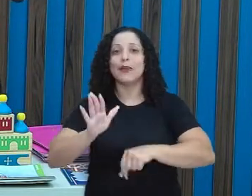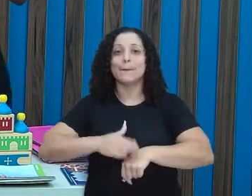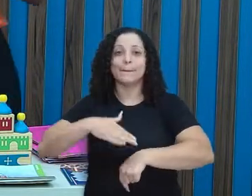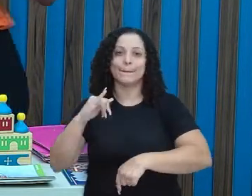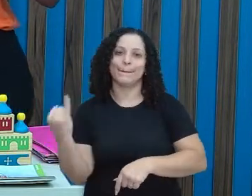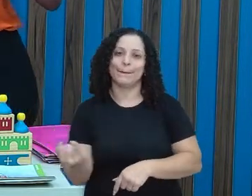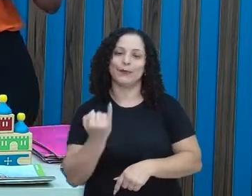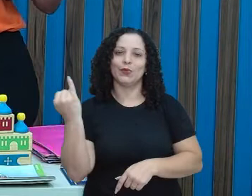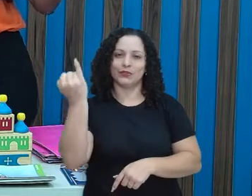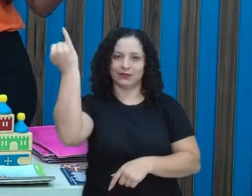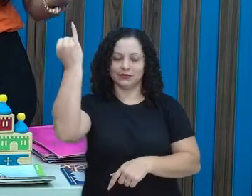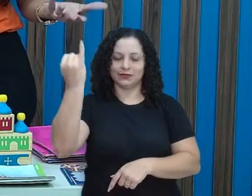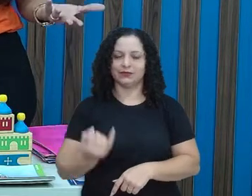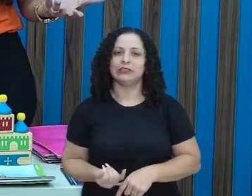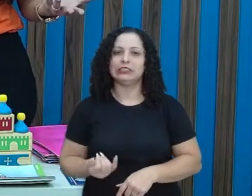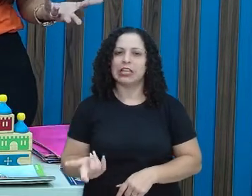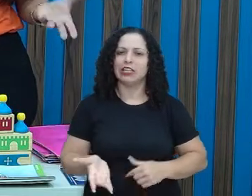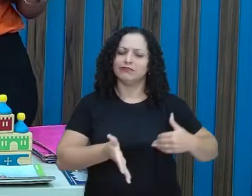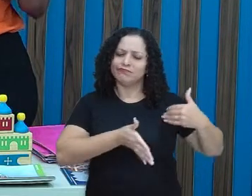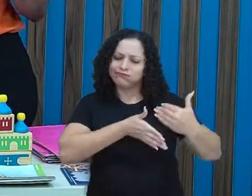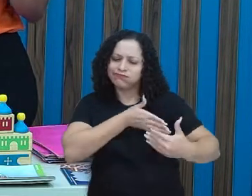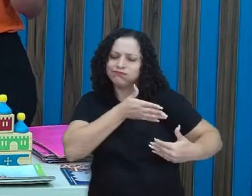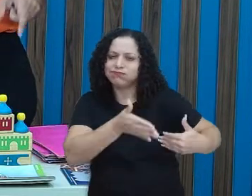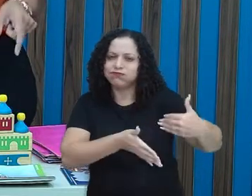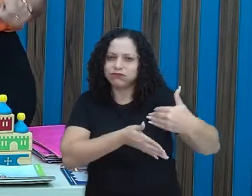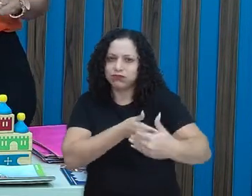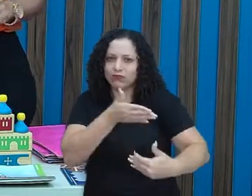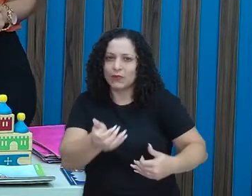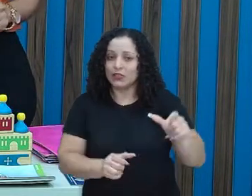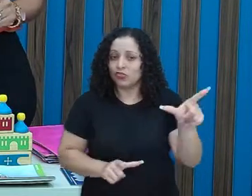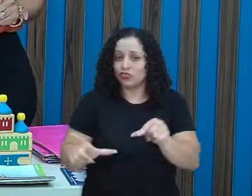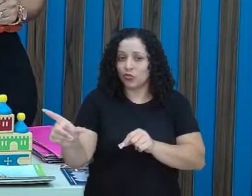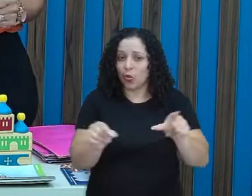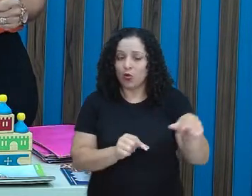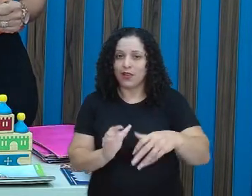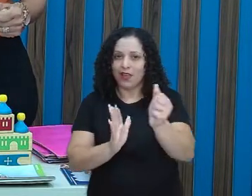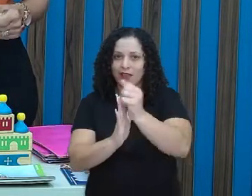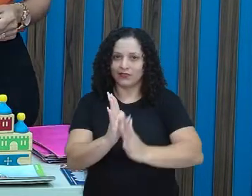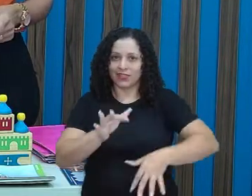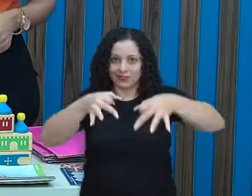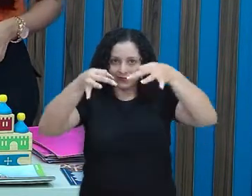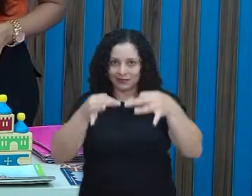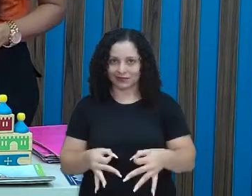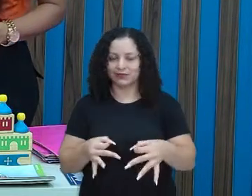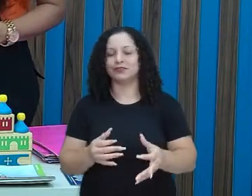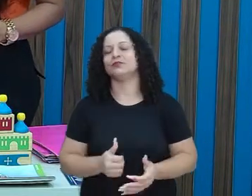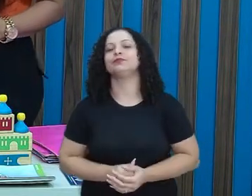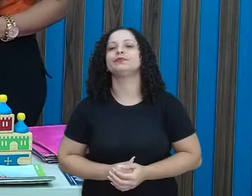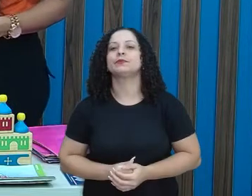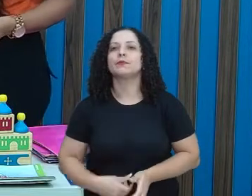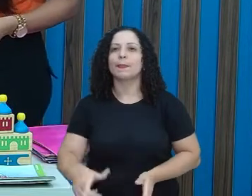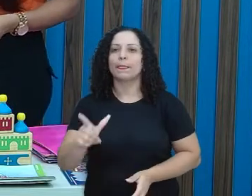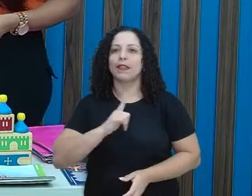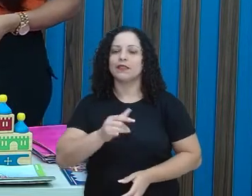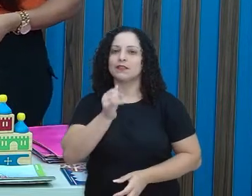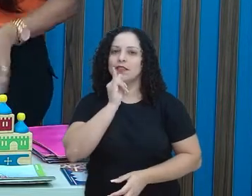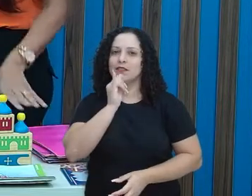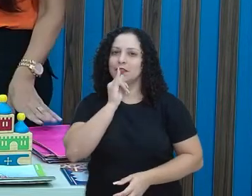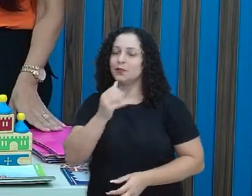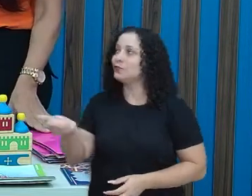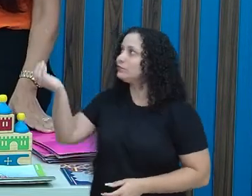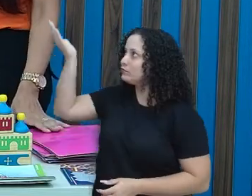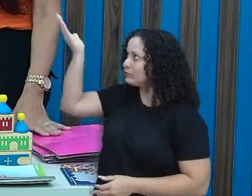e para a partir do nível do desenvolvimento a gente possa selecionar a atividade adequada. Então, a gente tem um exemplo aqui